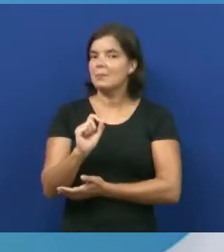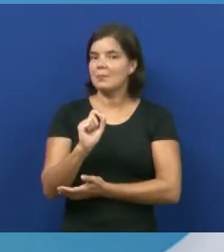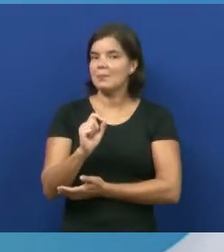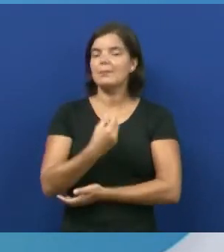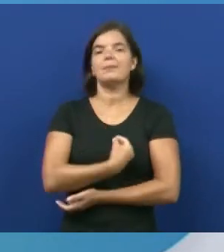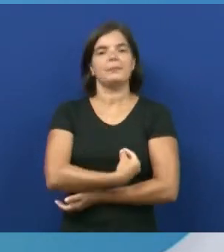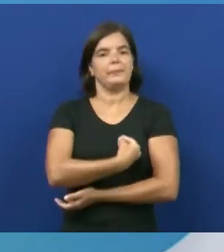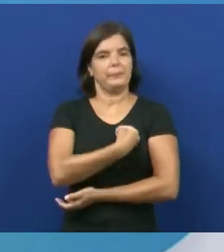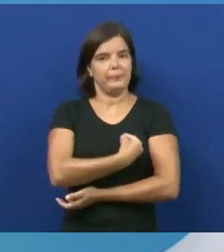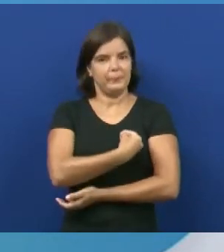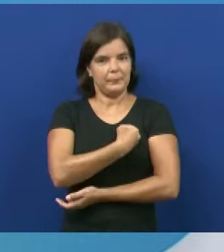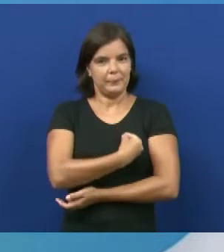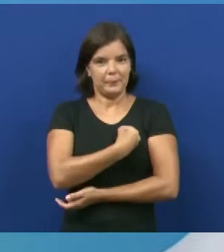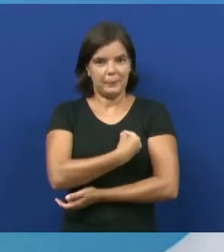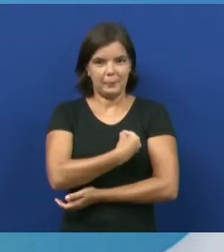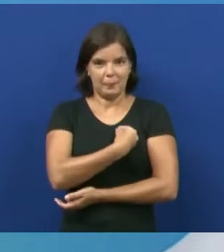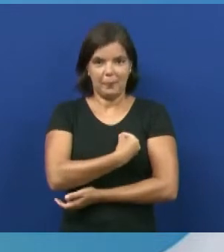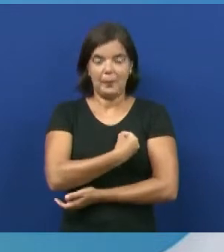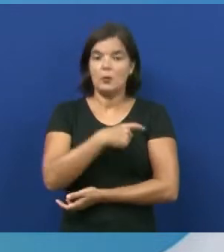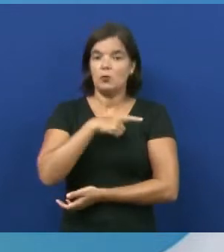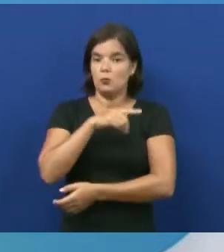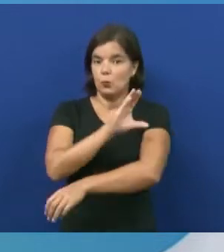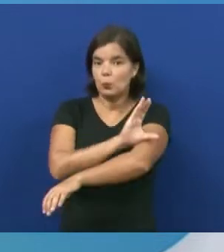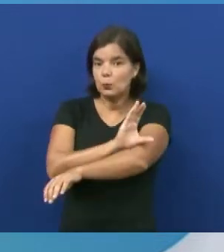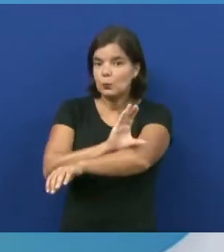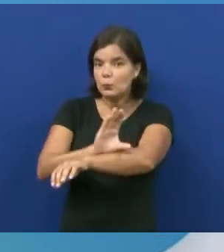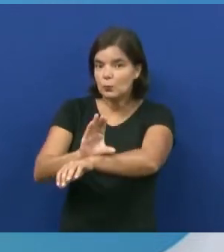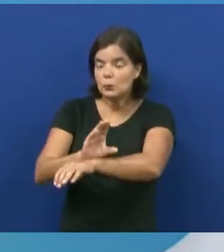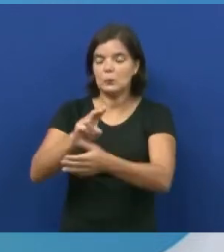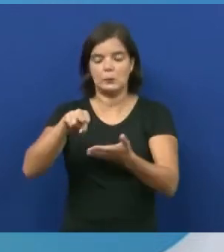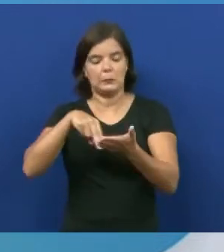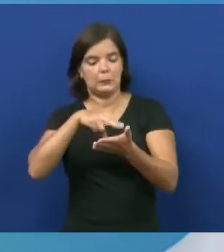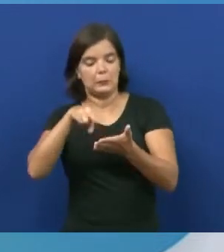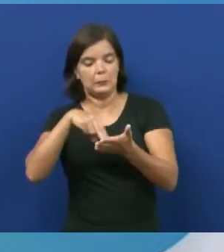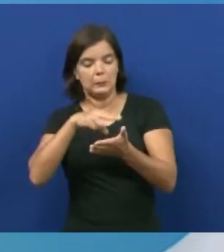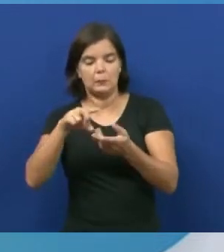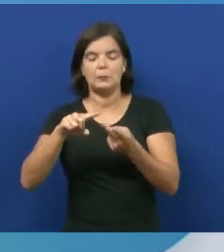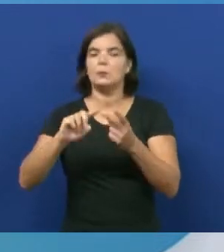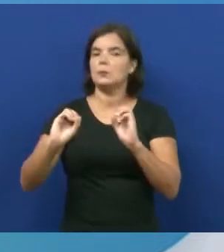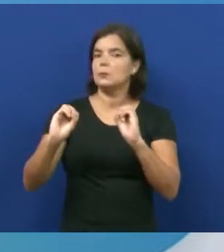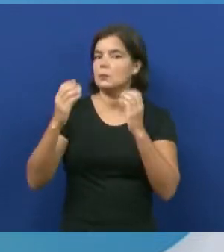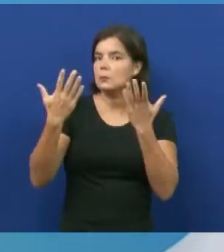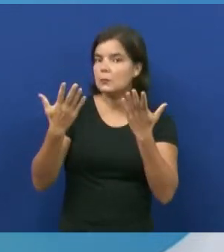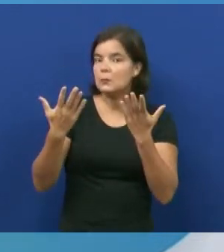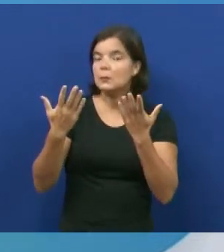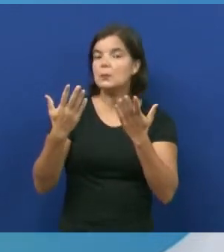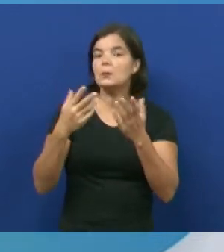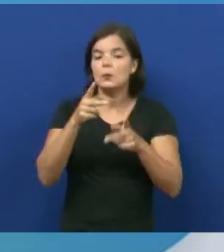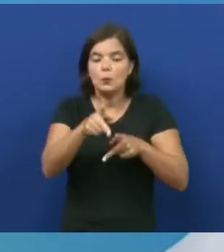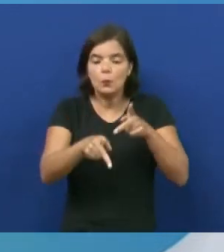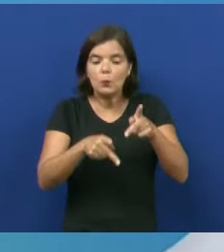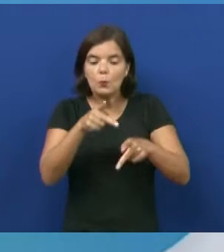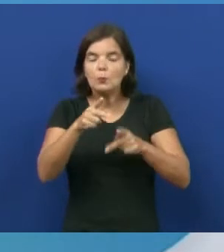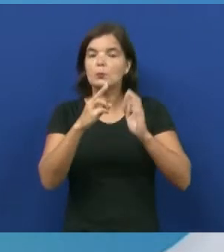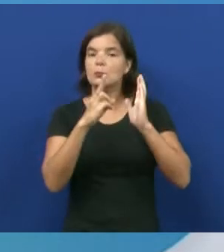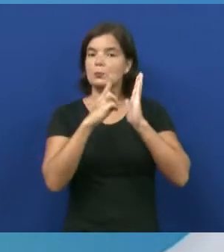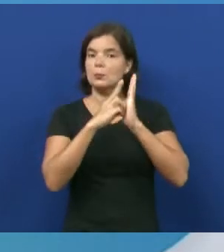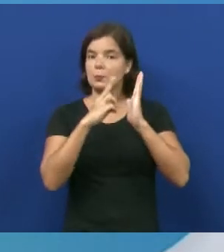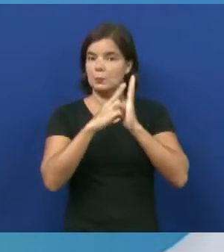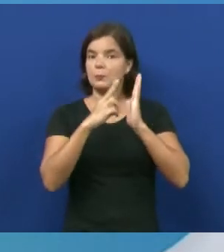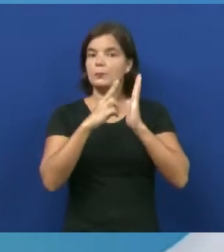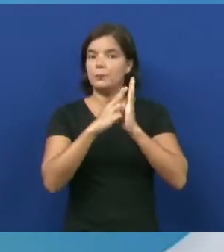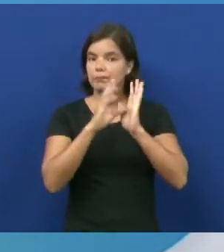Que havia rituais, danças, comemorações em que os povos indígenas